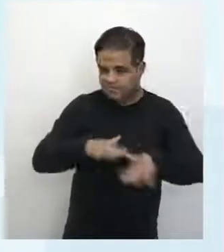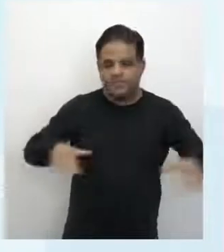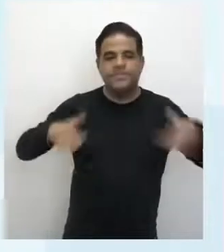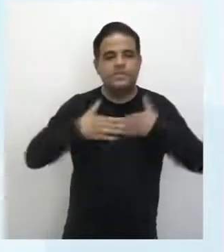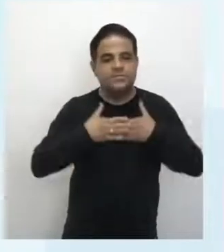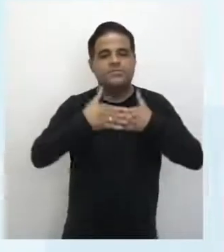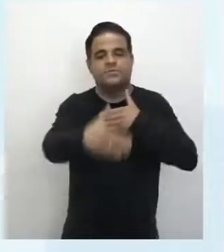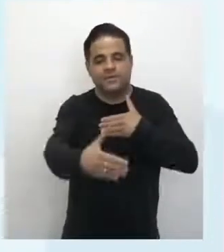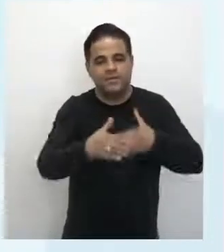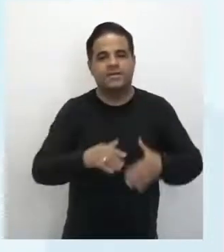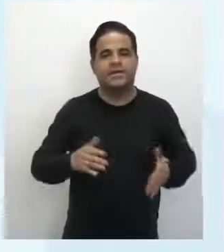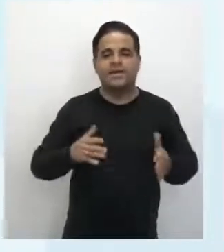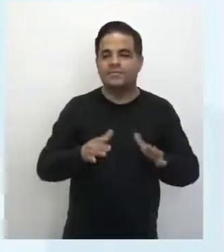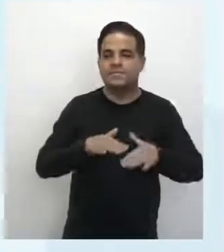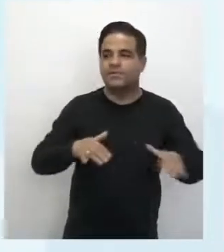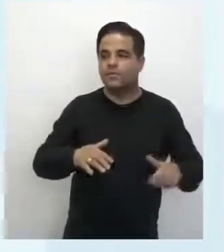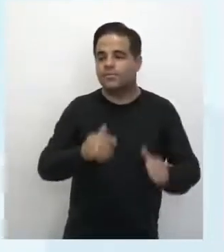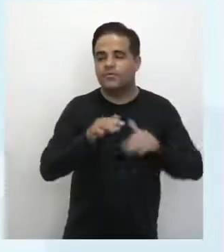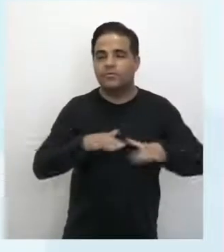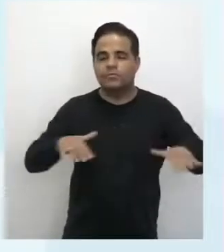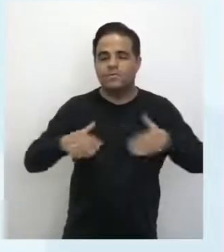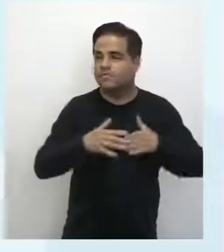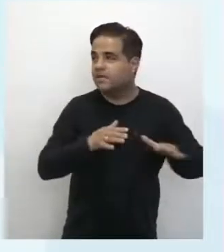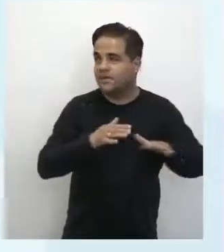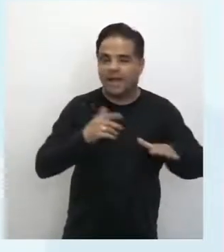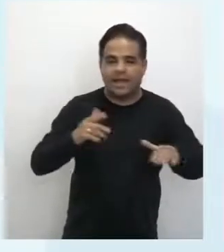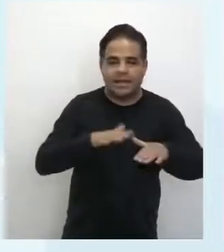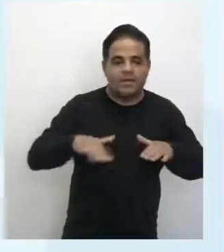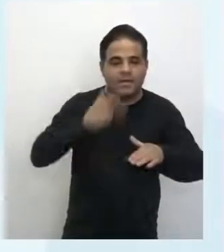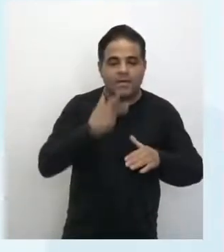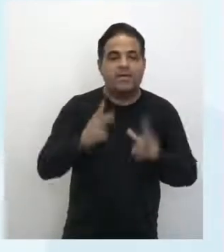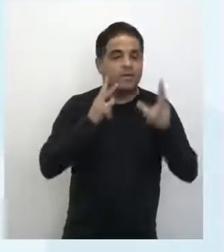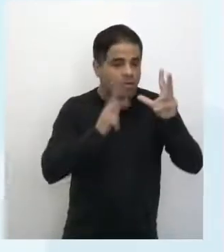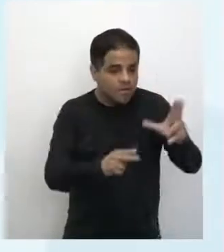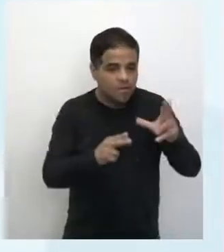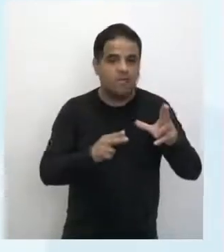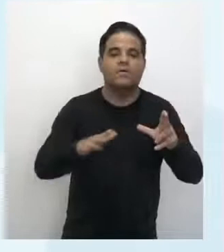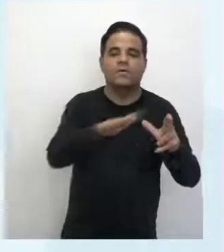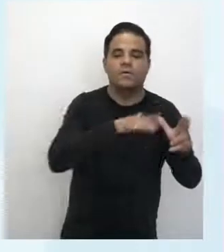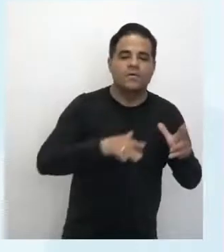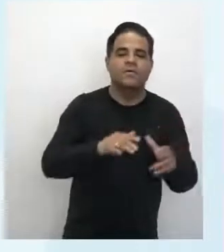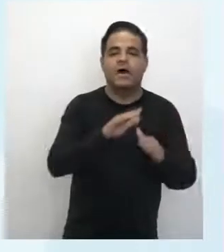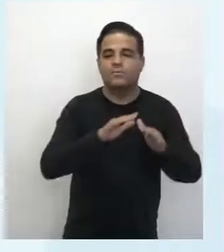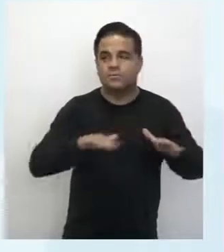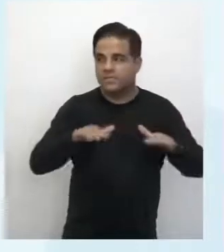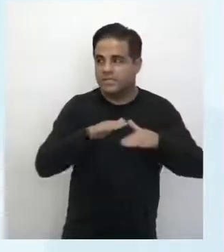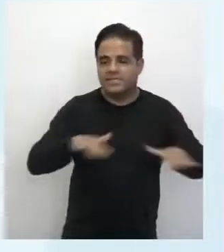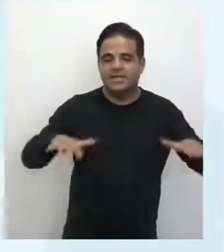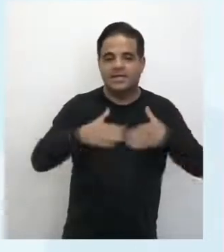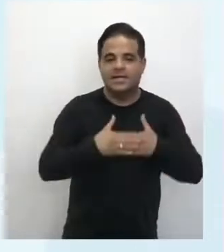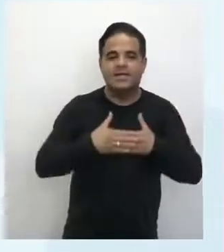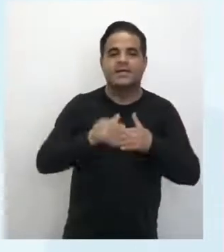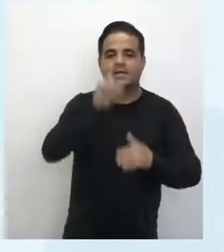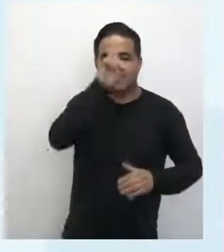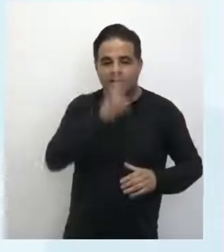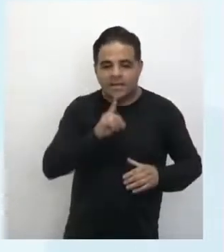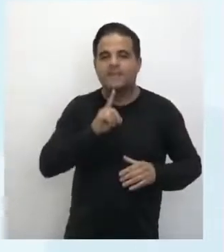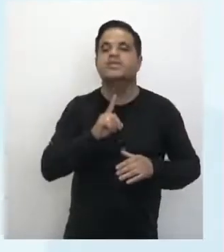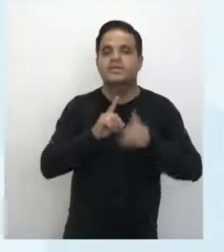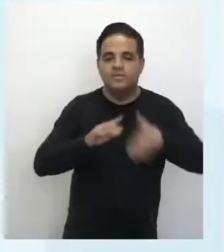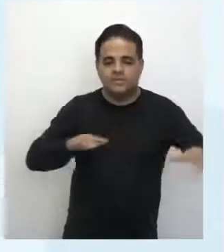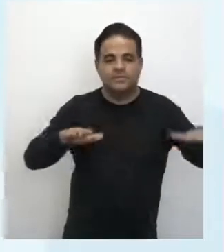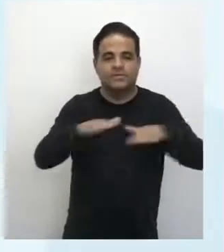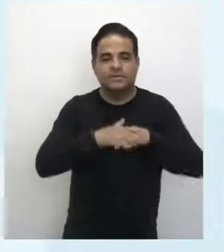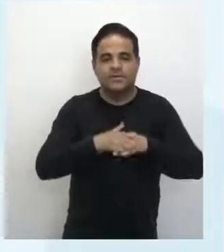samoiedos, né? E aí tem a distribuição das línguas urálicas, né? Na realidade, os samoiedos são a parte amarela, tá? Não é toda